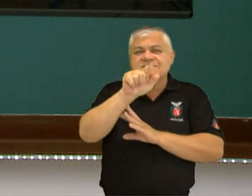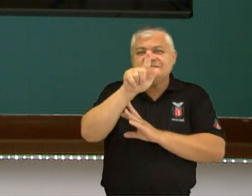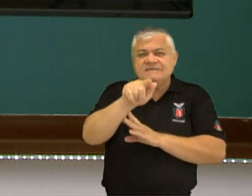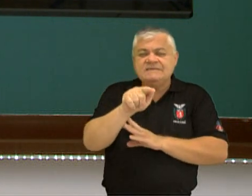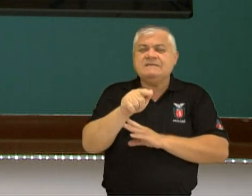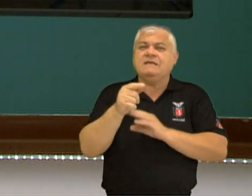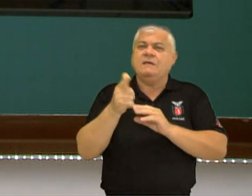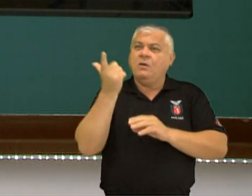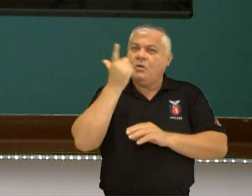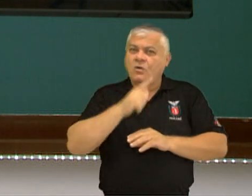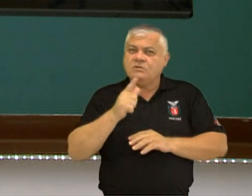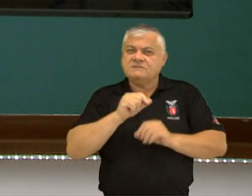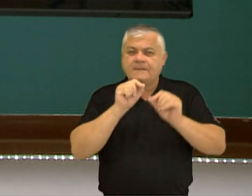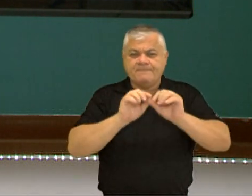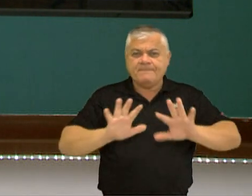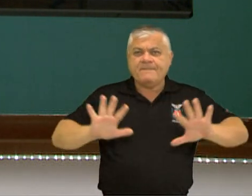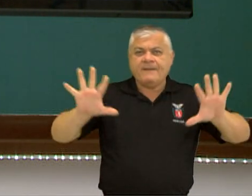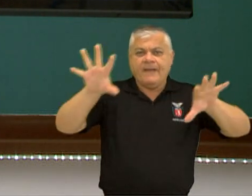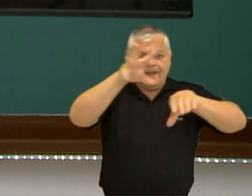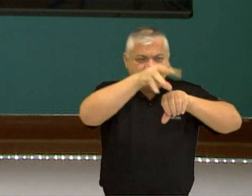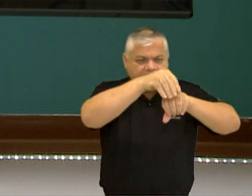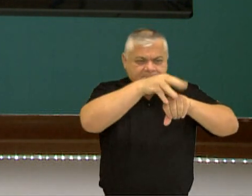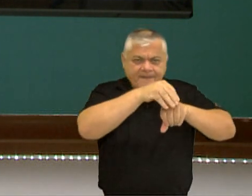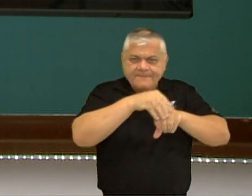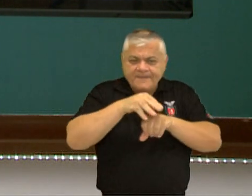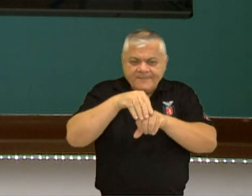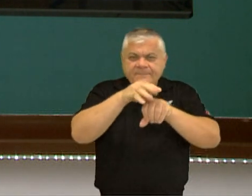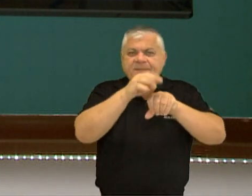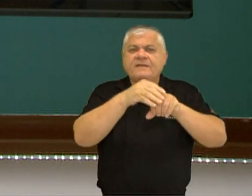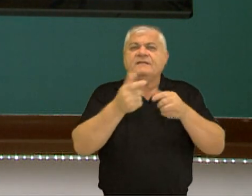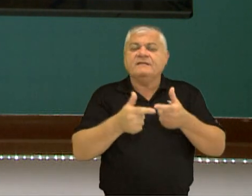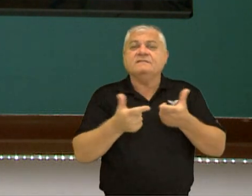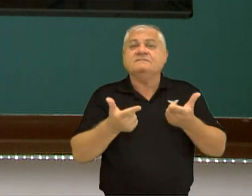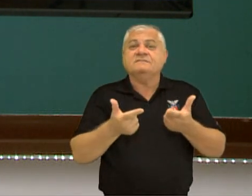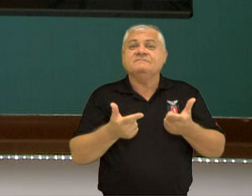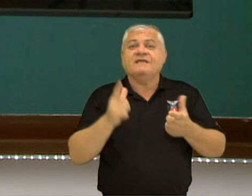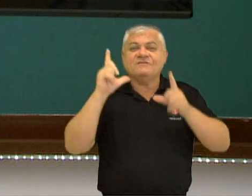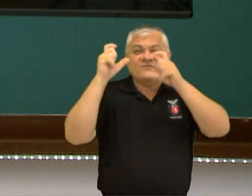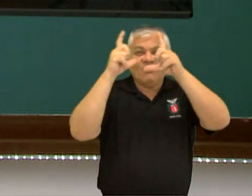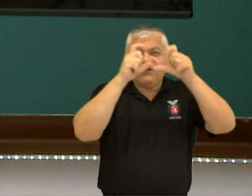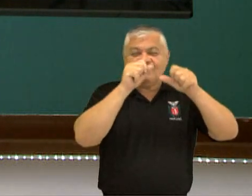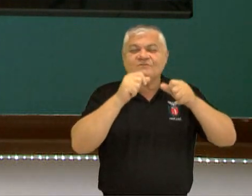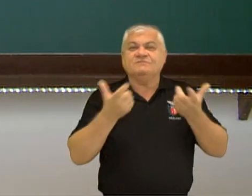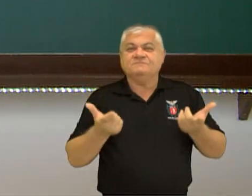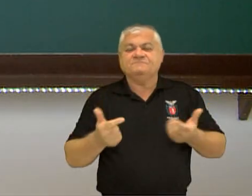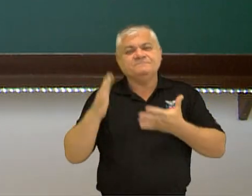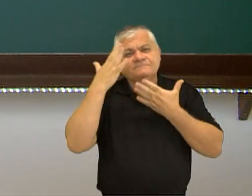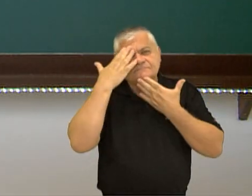vai processar todas as informações obtidas a partir das imagens aéreas.